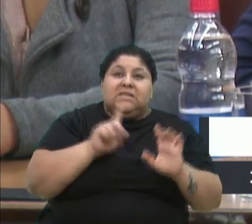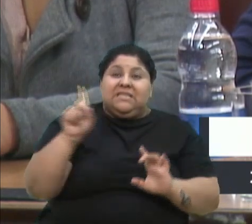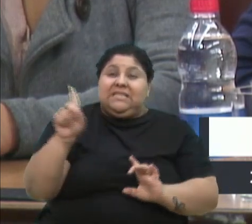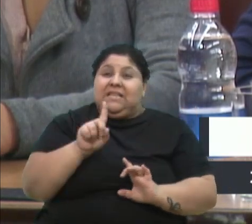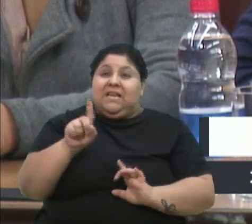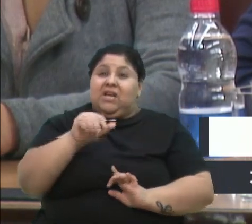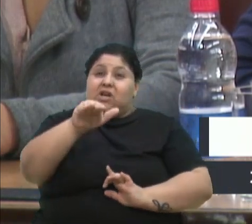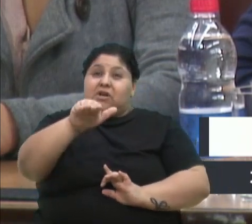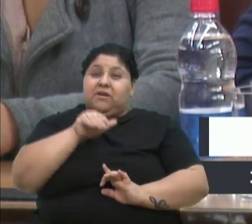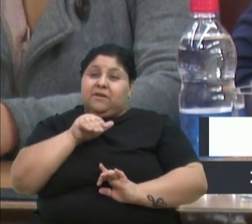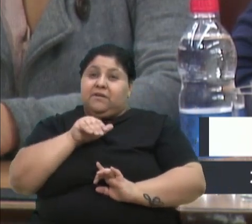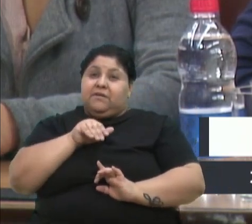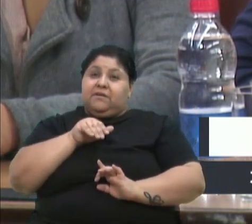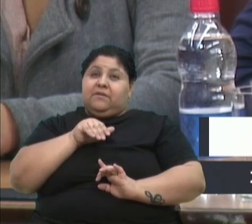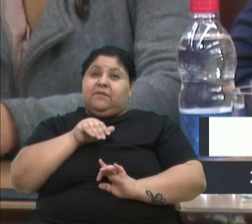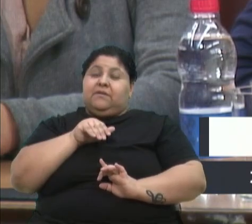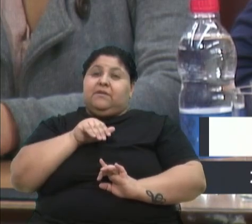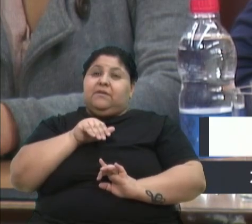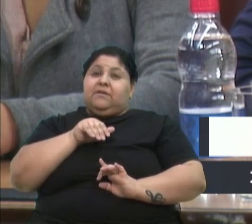convocação da presidente do